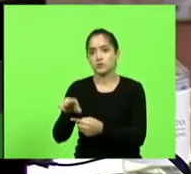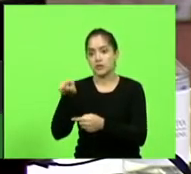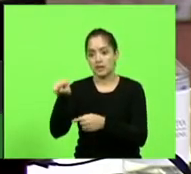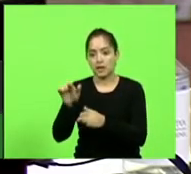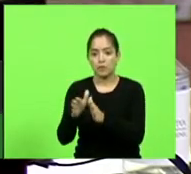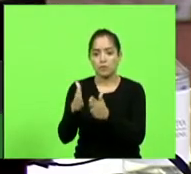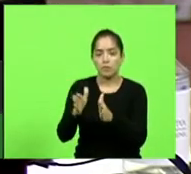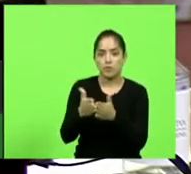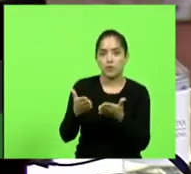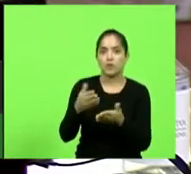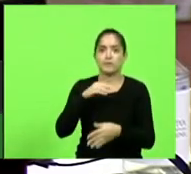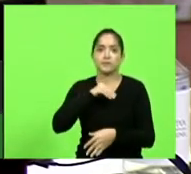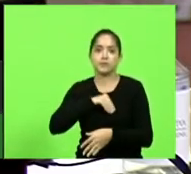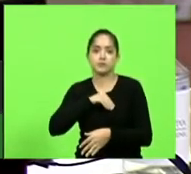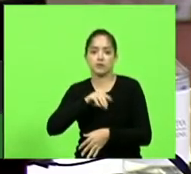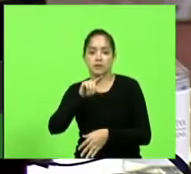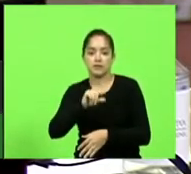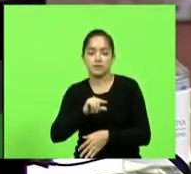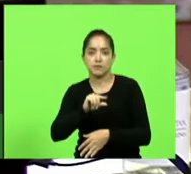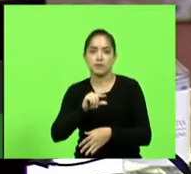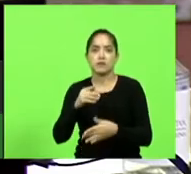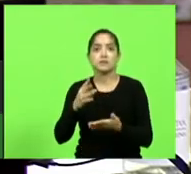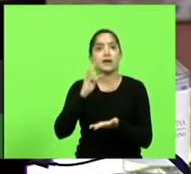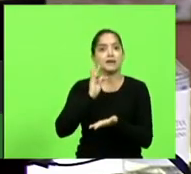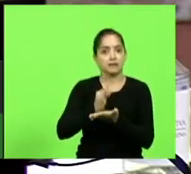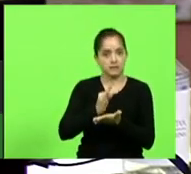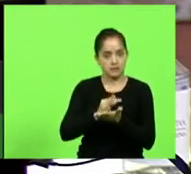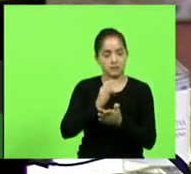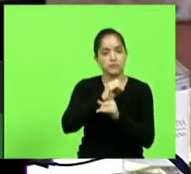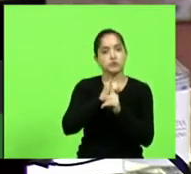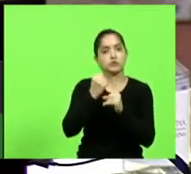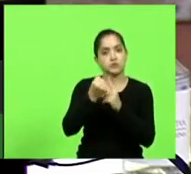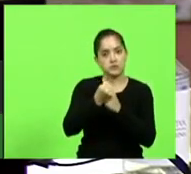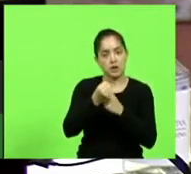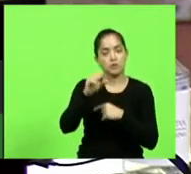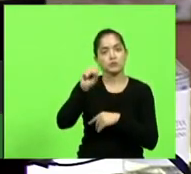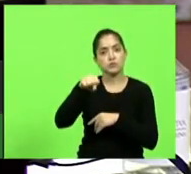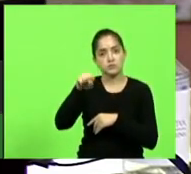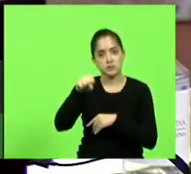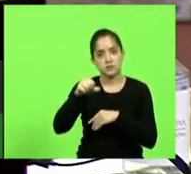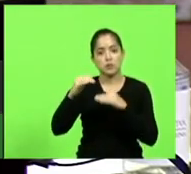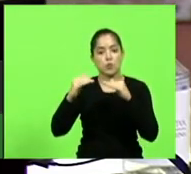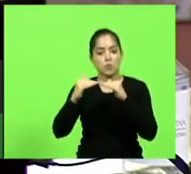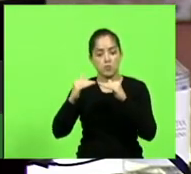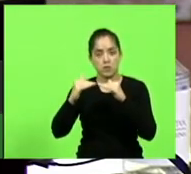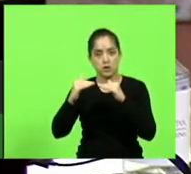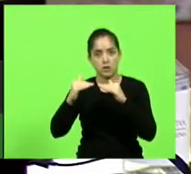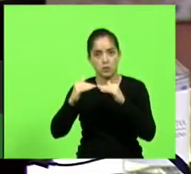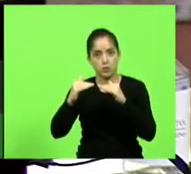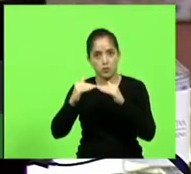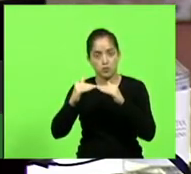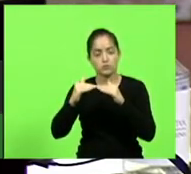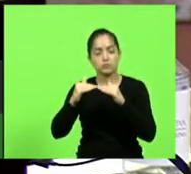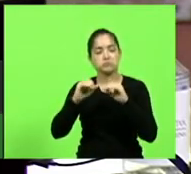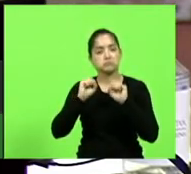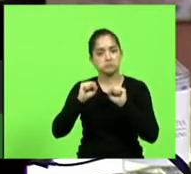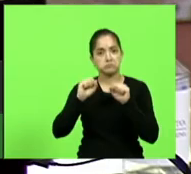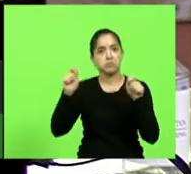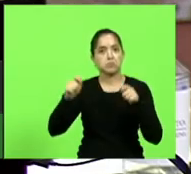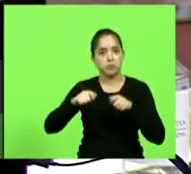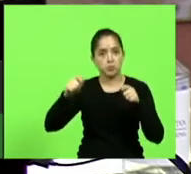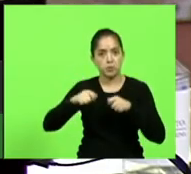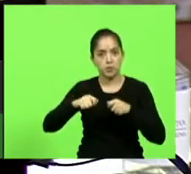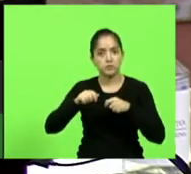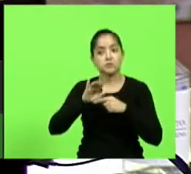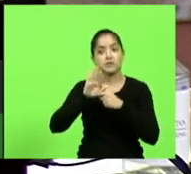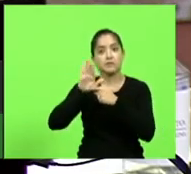Preso. A tarifa social, sim, em comum acordo com a Casan, ela pode e deve ser feita, porque vai